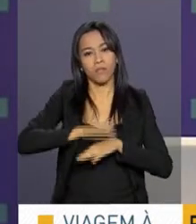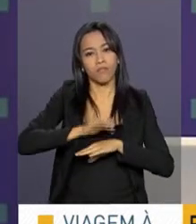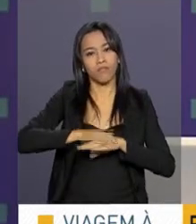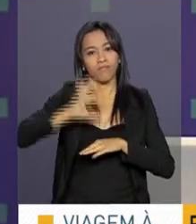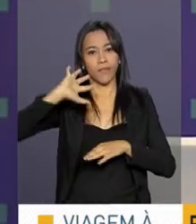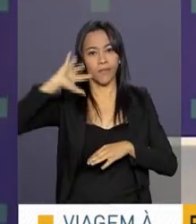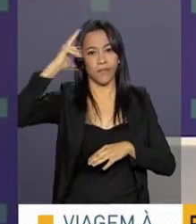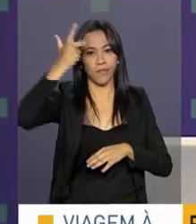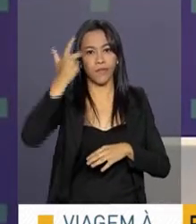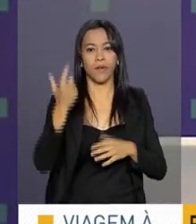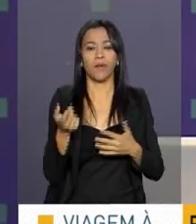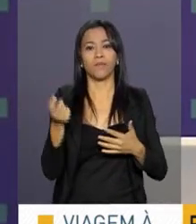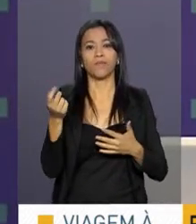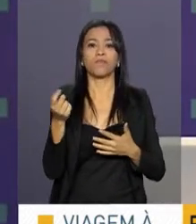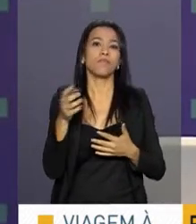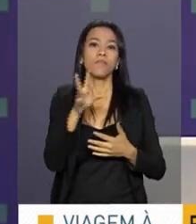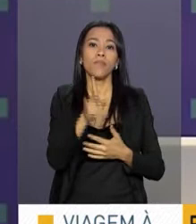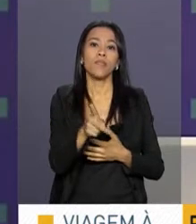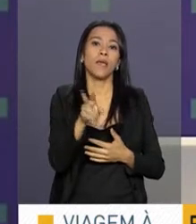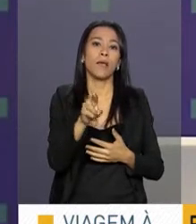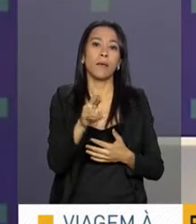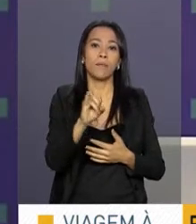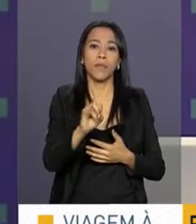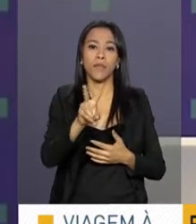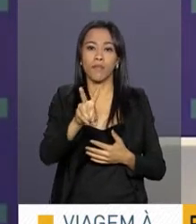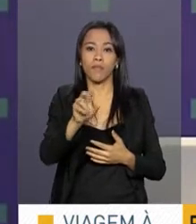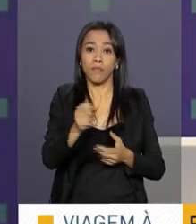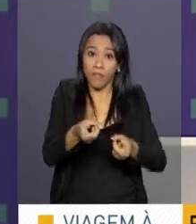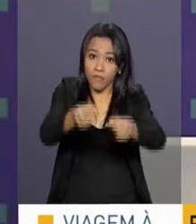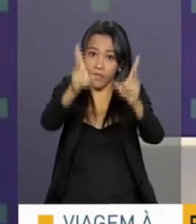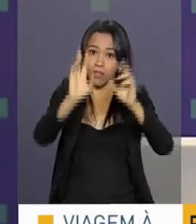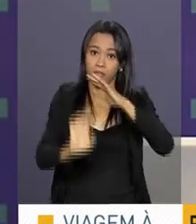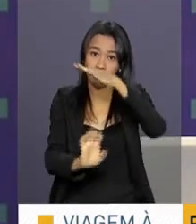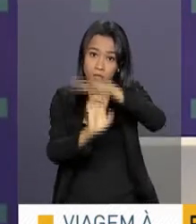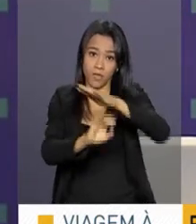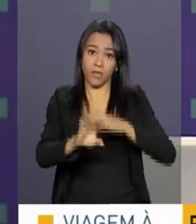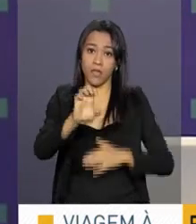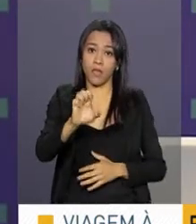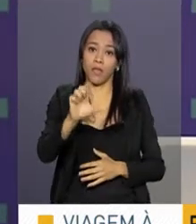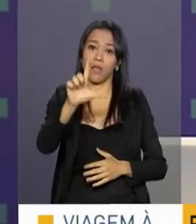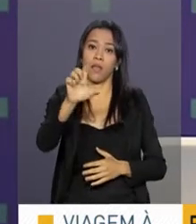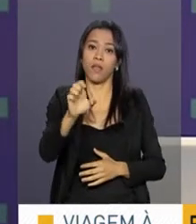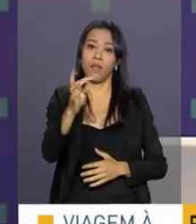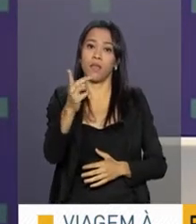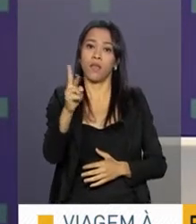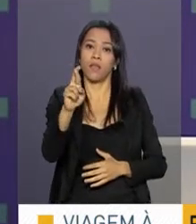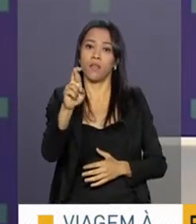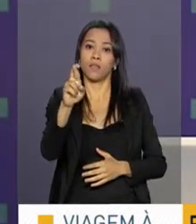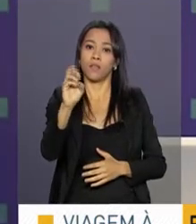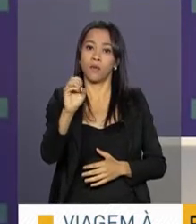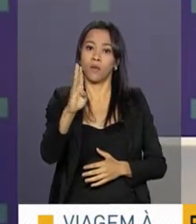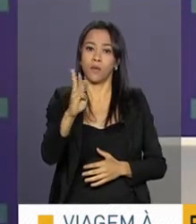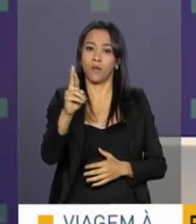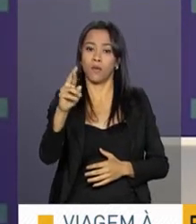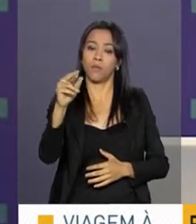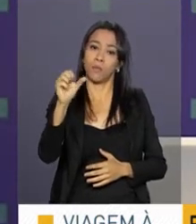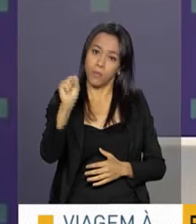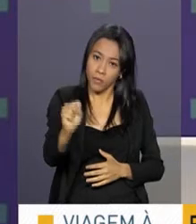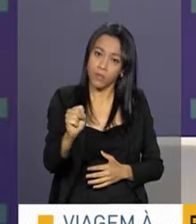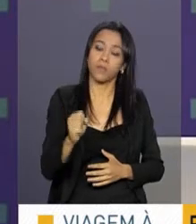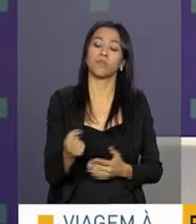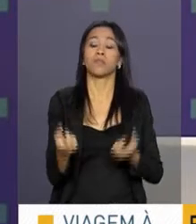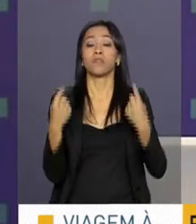respeito da privatização da Eletrobras. E a medida de risco país, através do CDS de